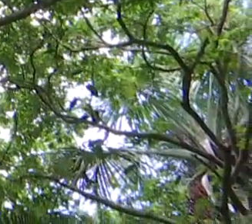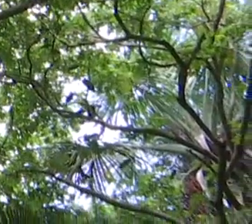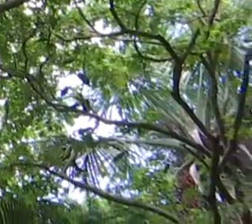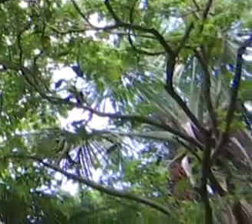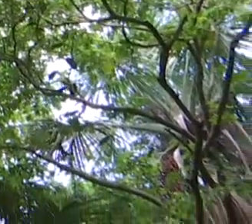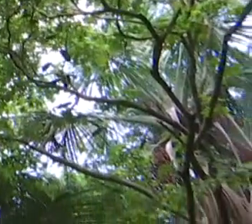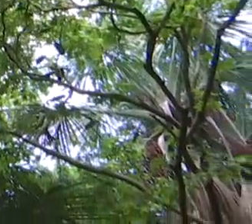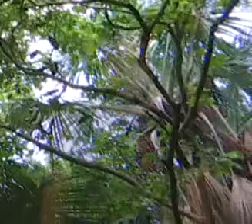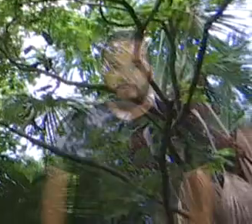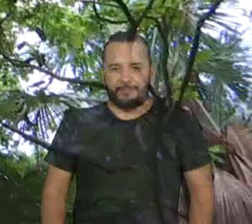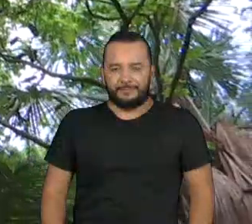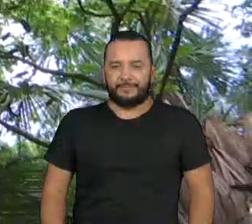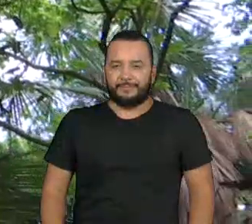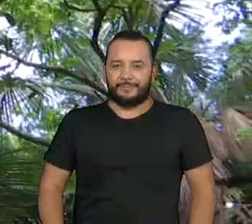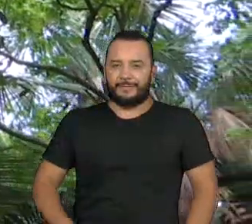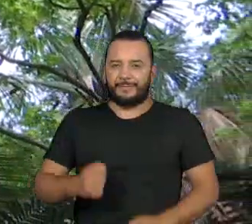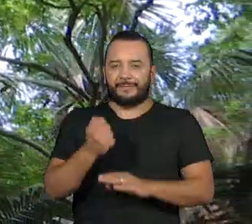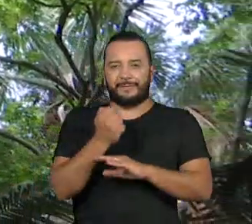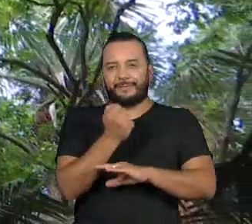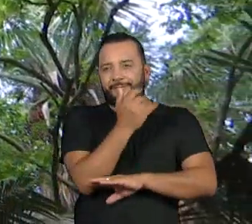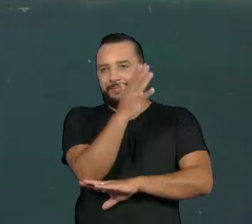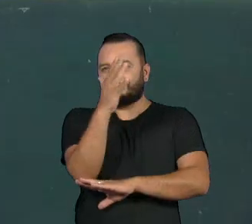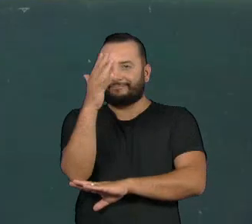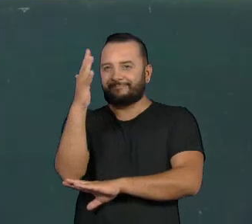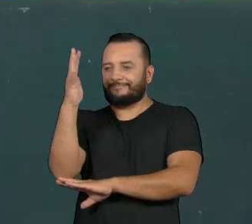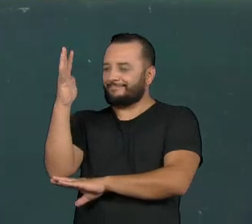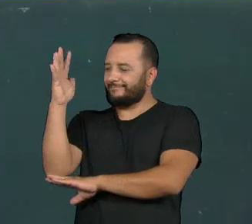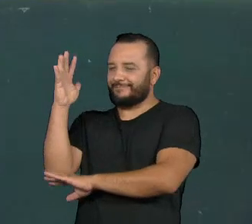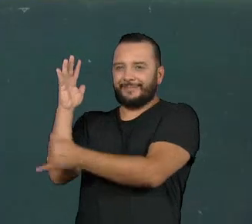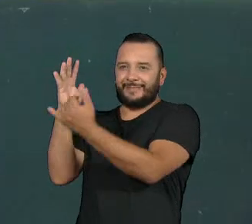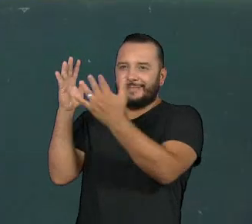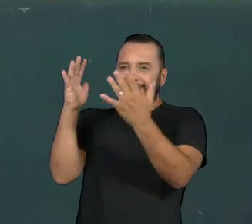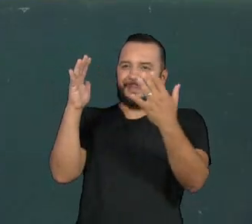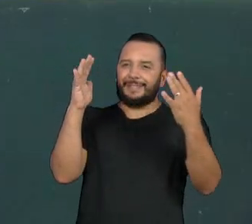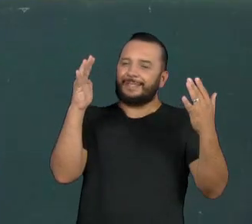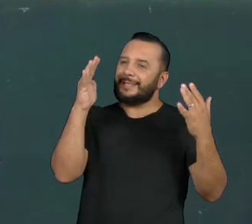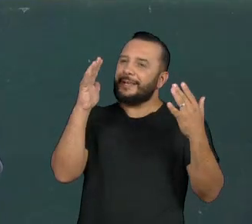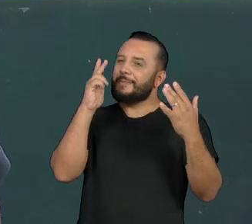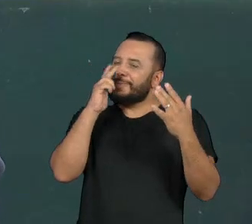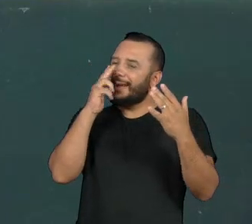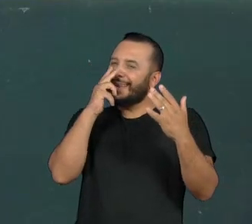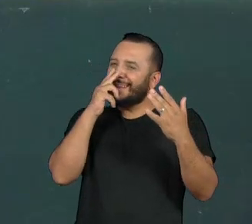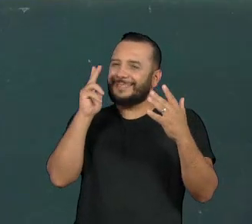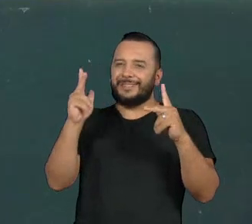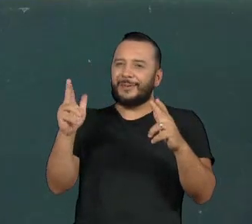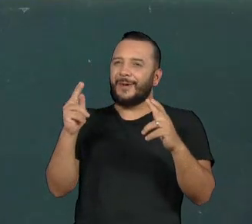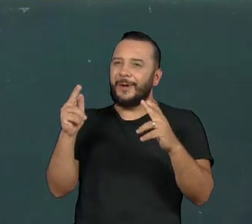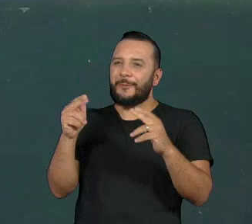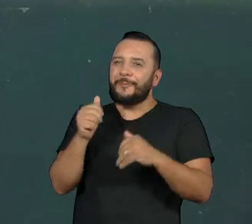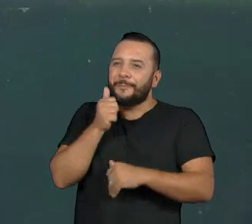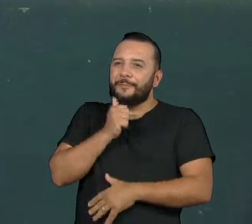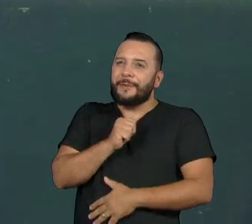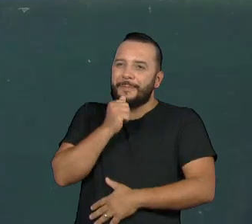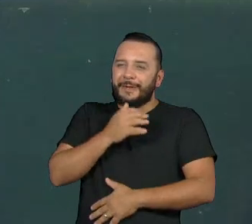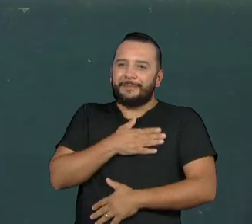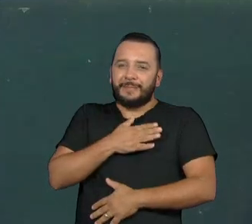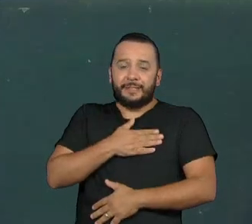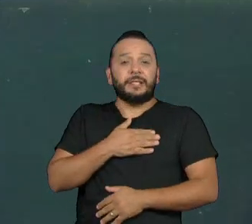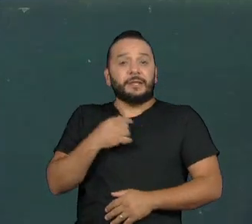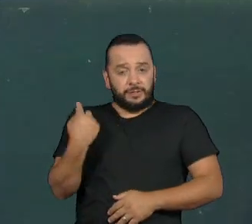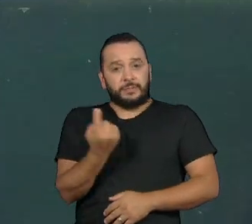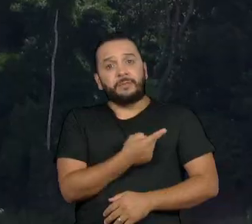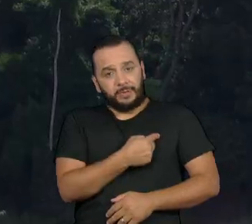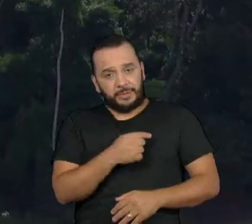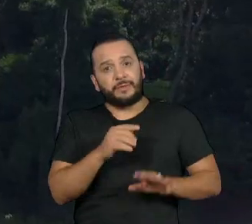A floresta ela é bem mãe, porque minha família viveu disso, né? Então a gente sempre dependeu da floresta